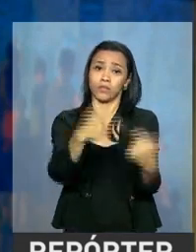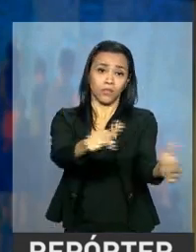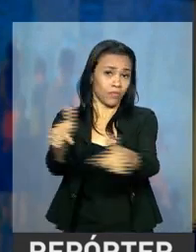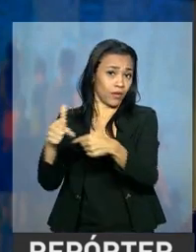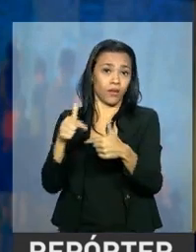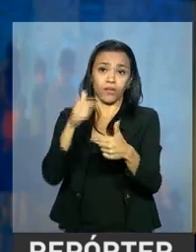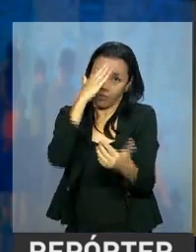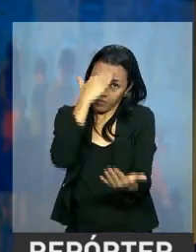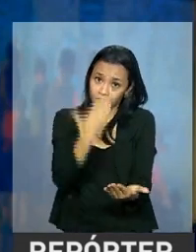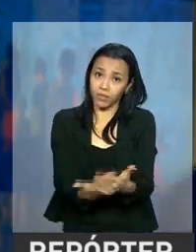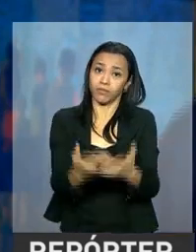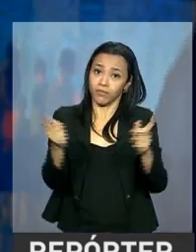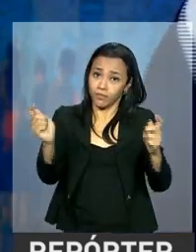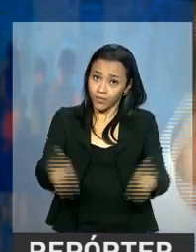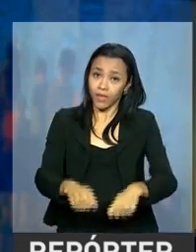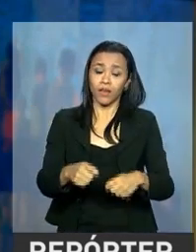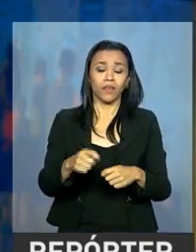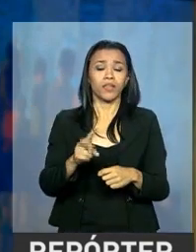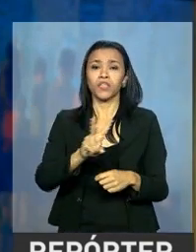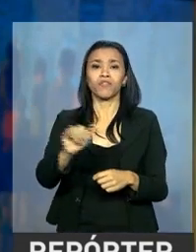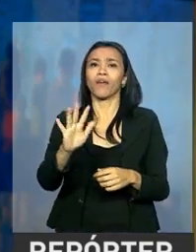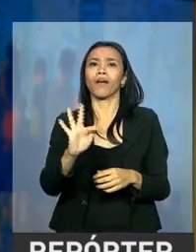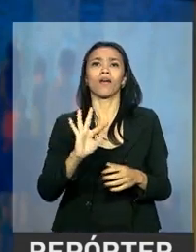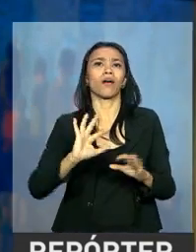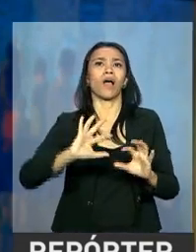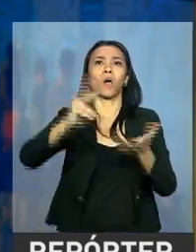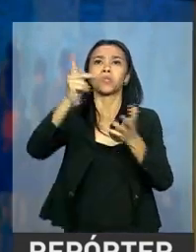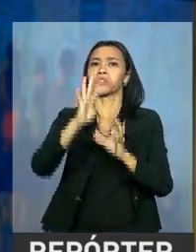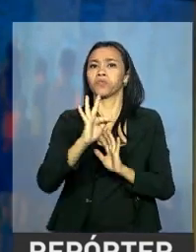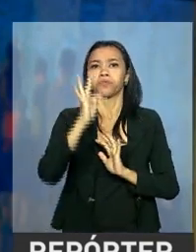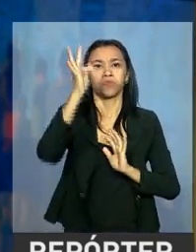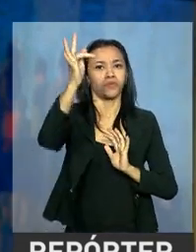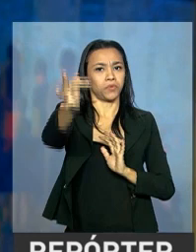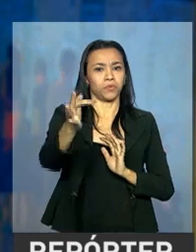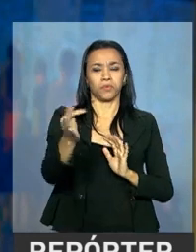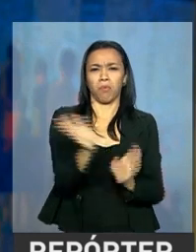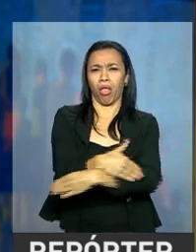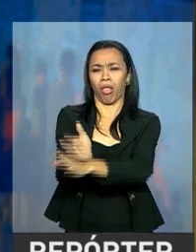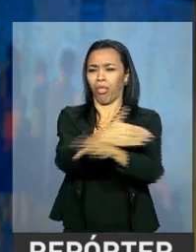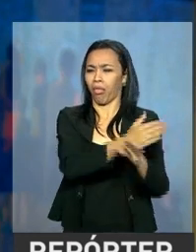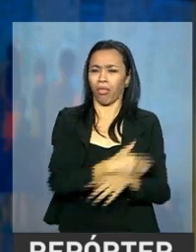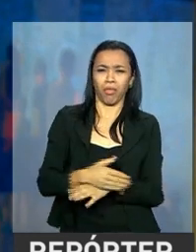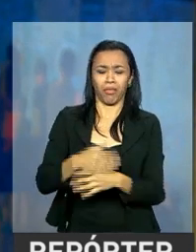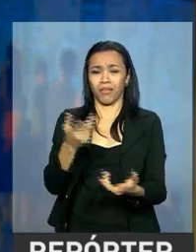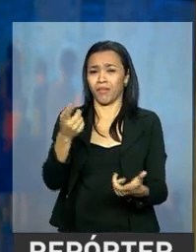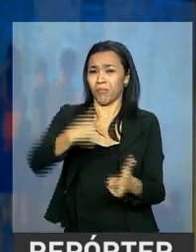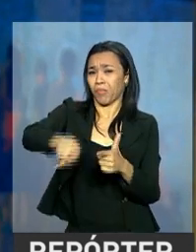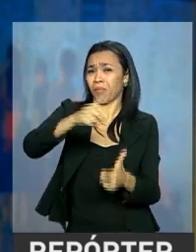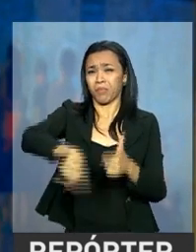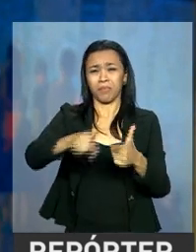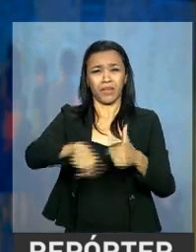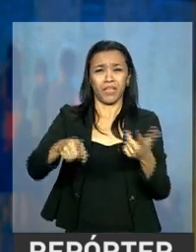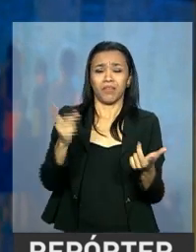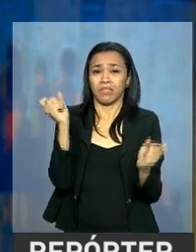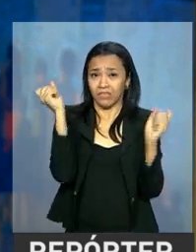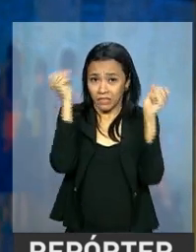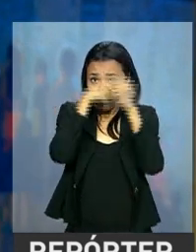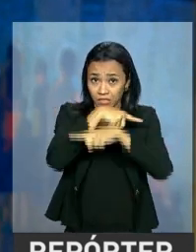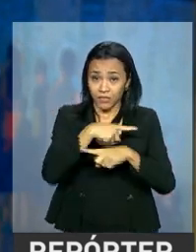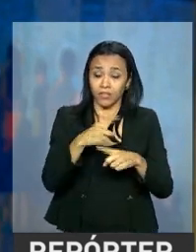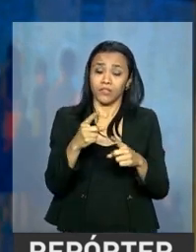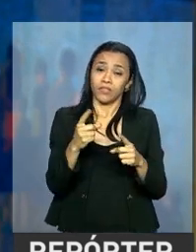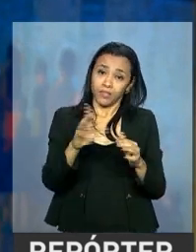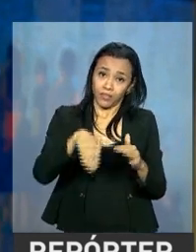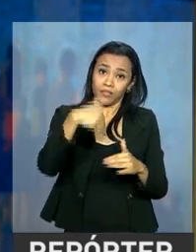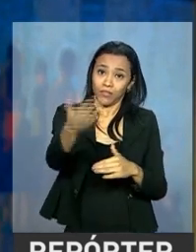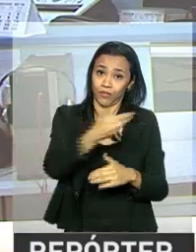confiança de que não haverá no futuro um descontrole de contas e uma dificuldade de solvência